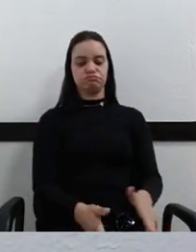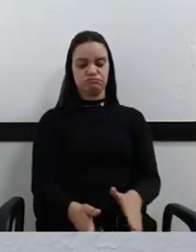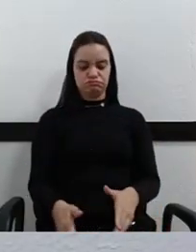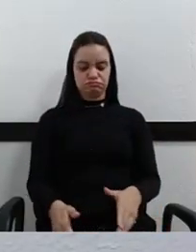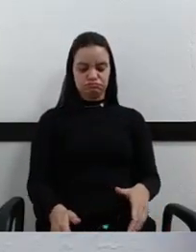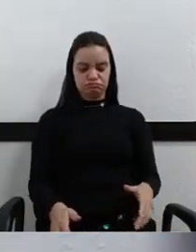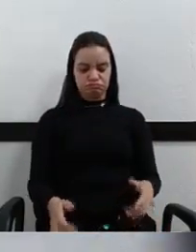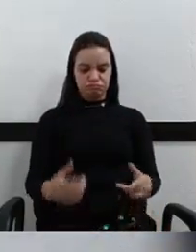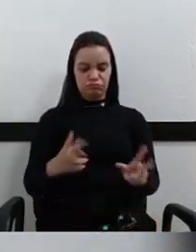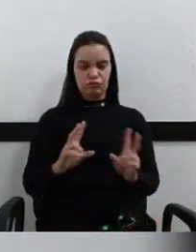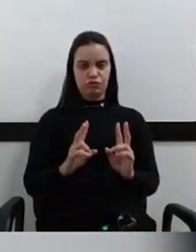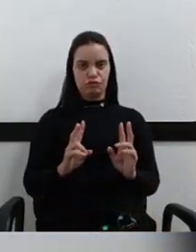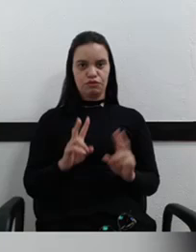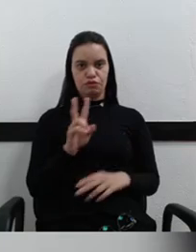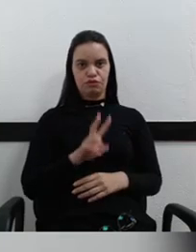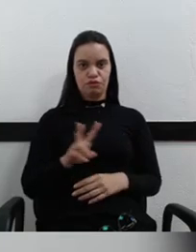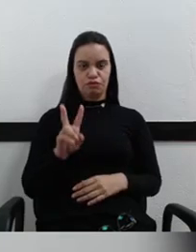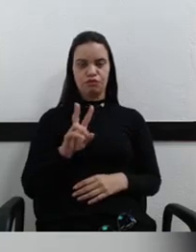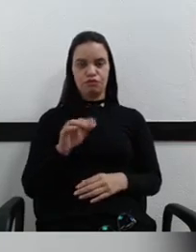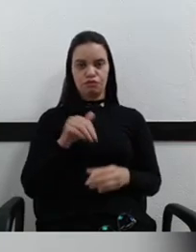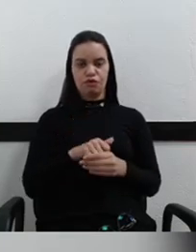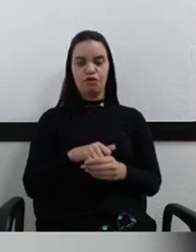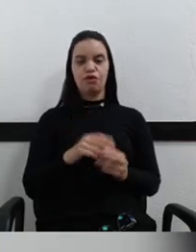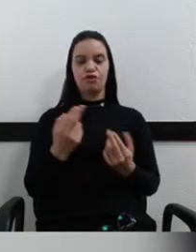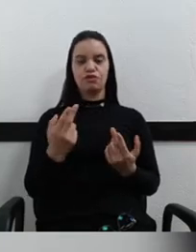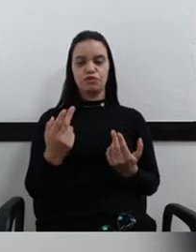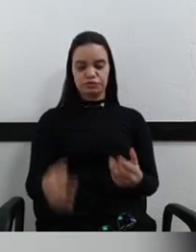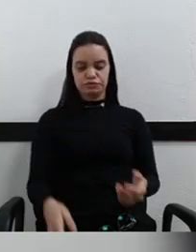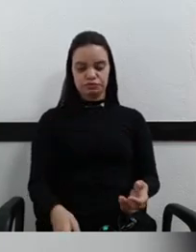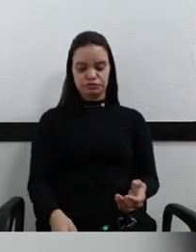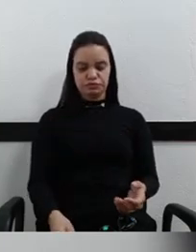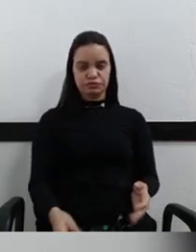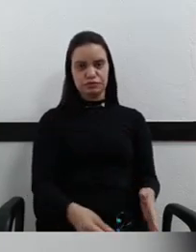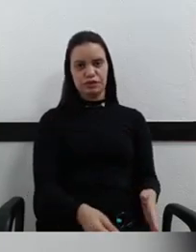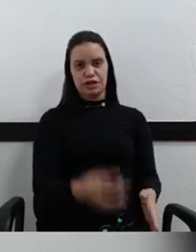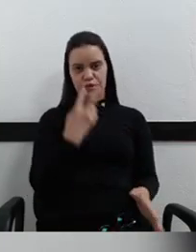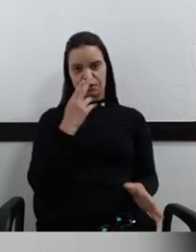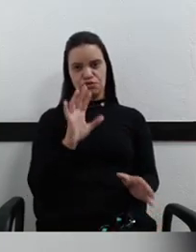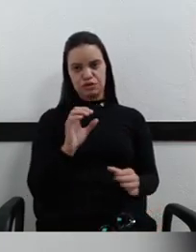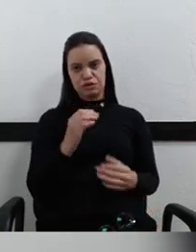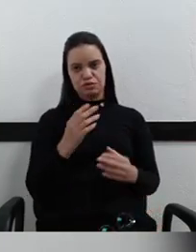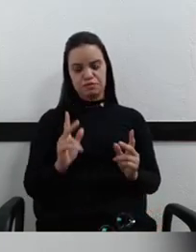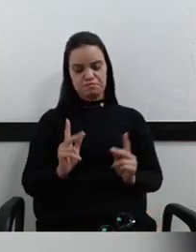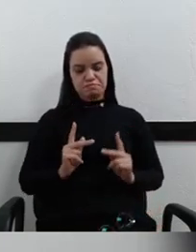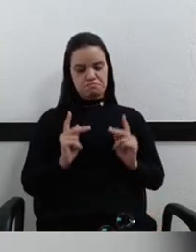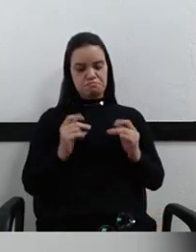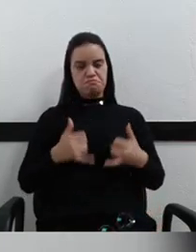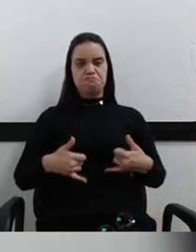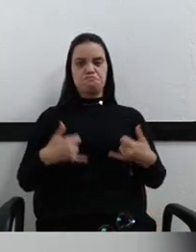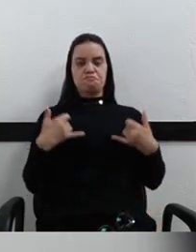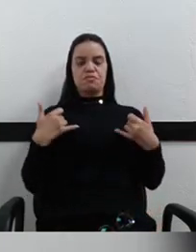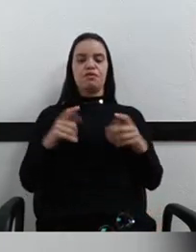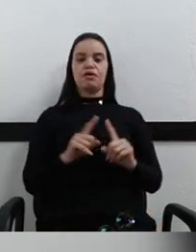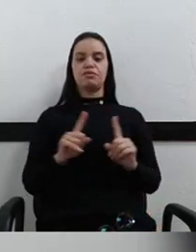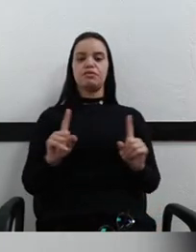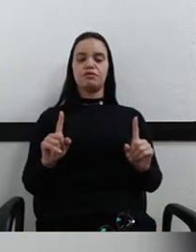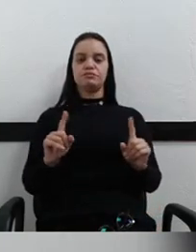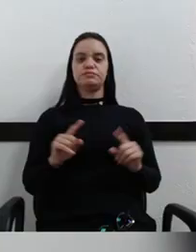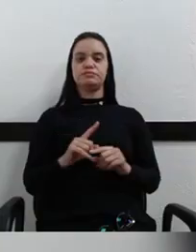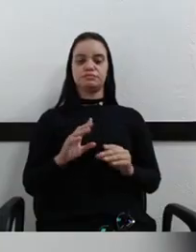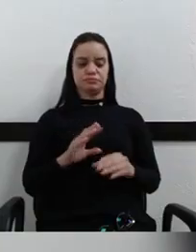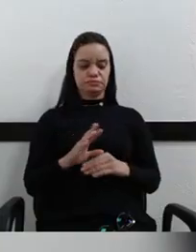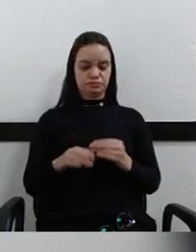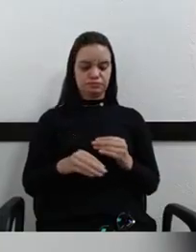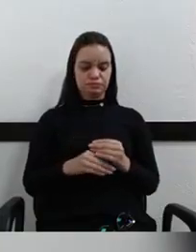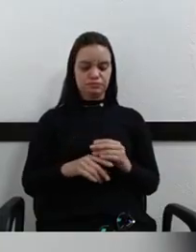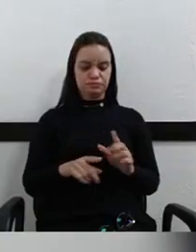da complexidade da implementação disso, eu acho que não é nem a questão do mérito tanto, é mais a complexidade de implementar,